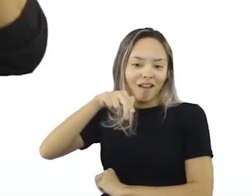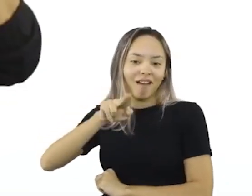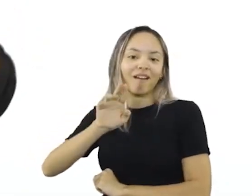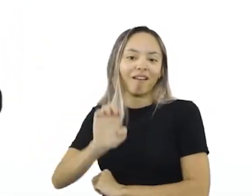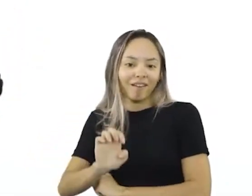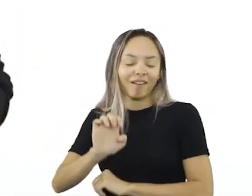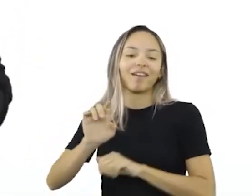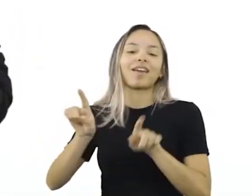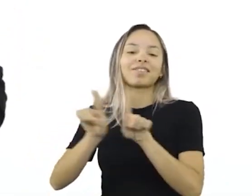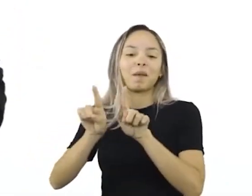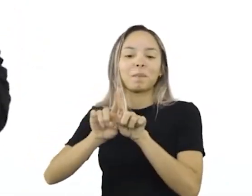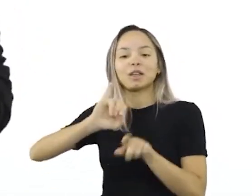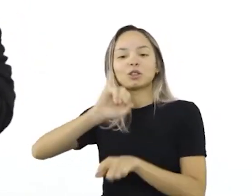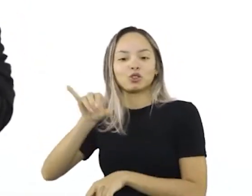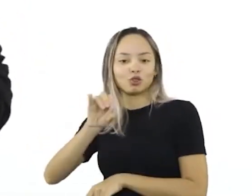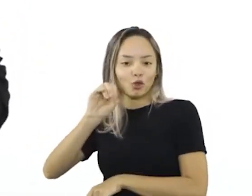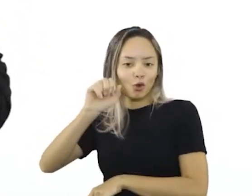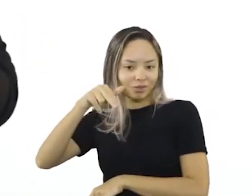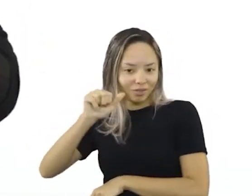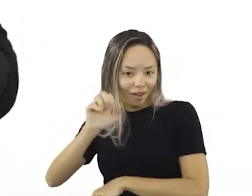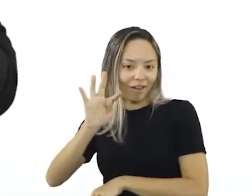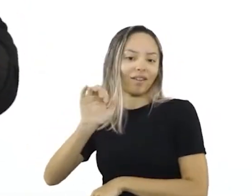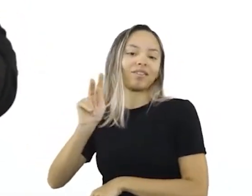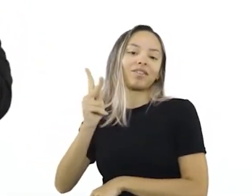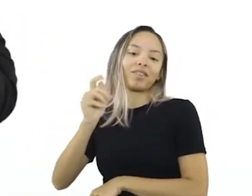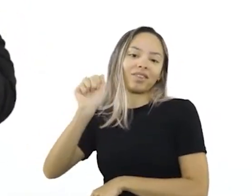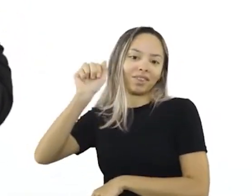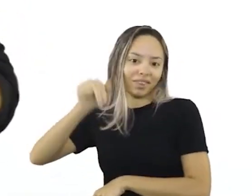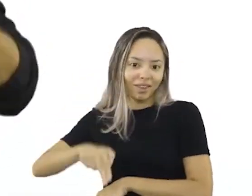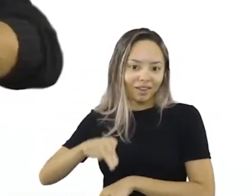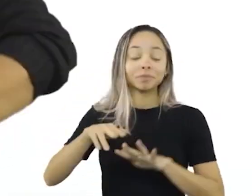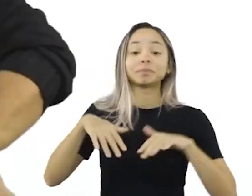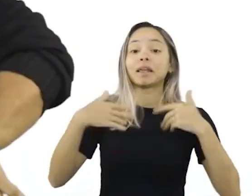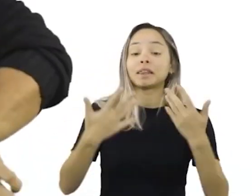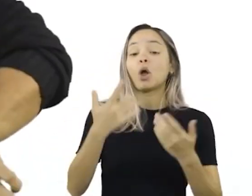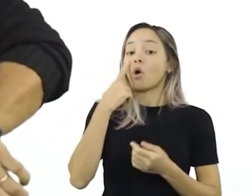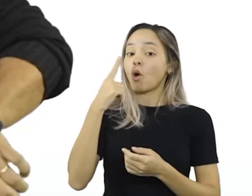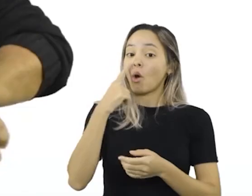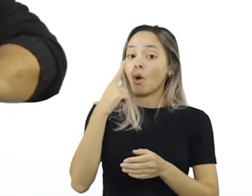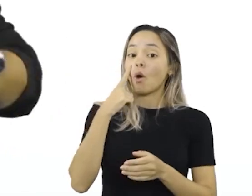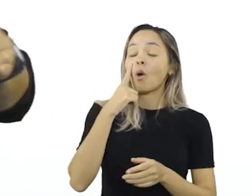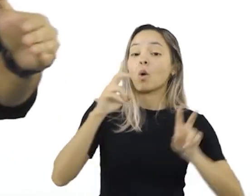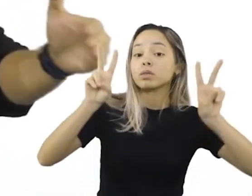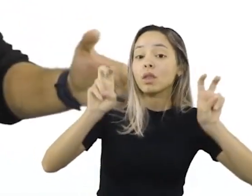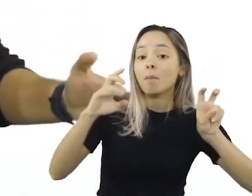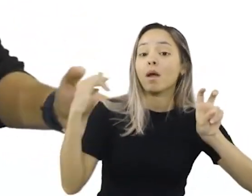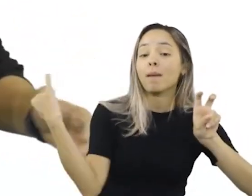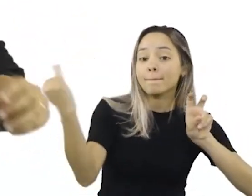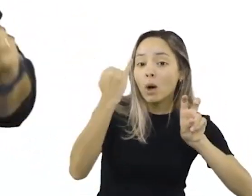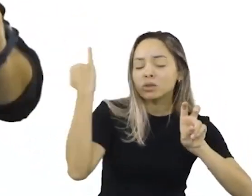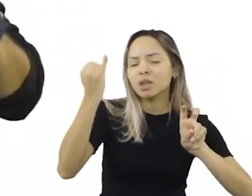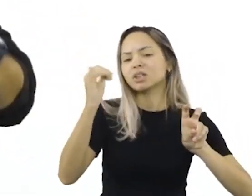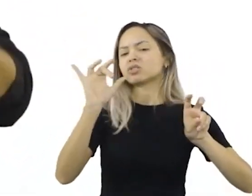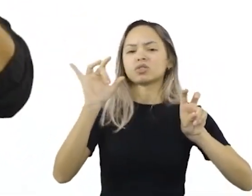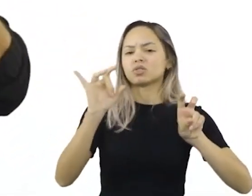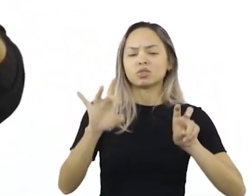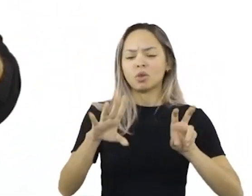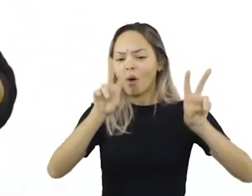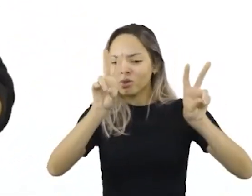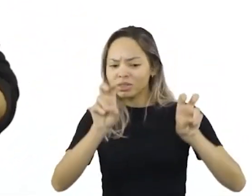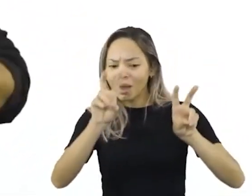tema muito importante. Cara, eu vou te contar. Super importante não só para a prova de ciências humanas,